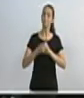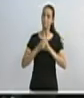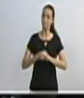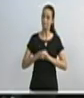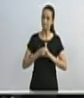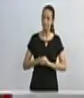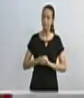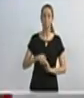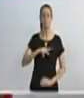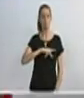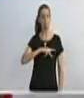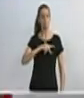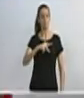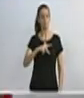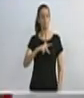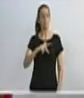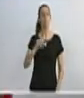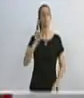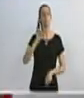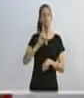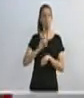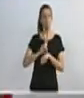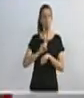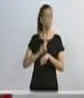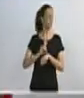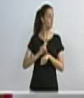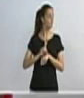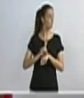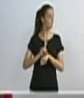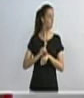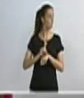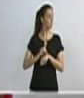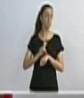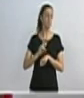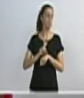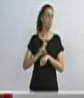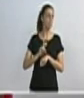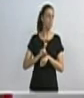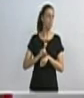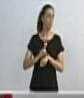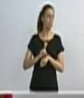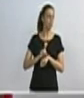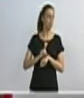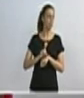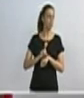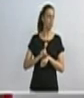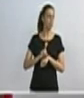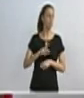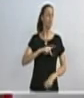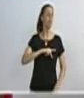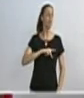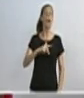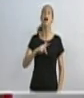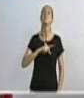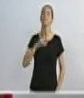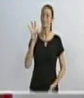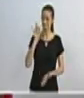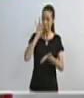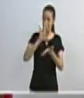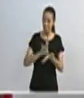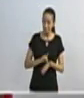Cumprimento o presidente de Direito, Márcio da Rosa, e o presidente ad hoc para esse evento,